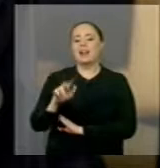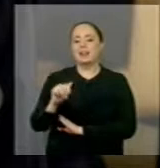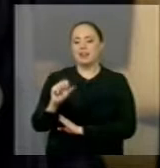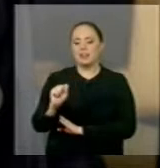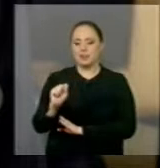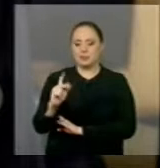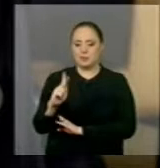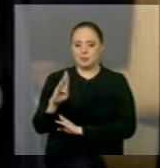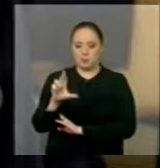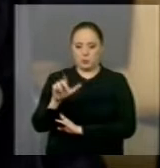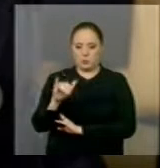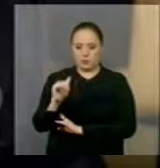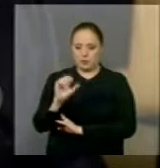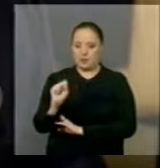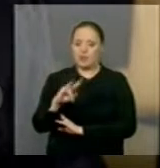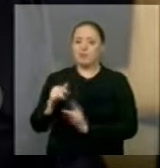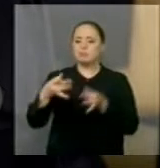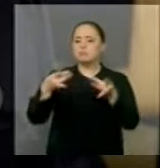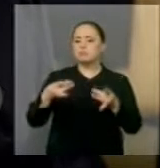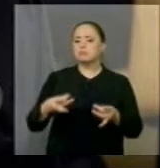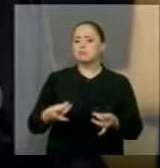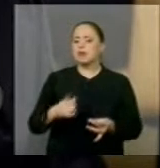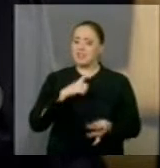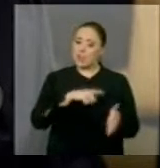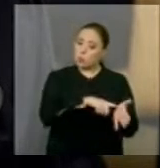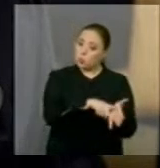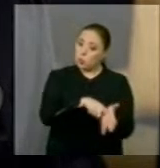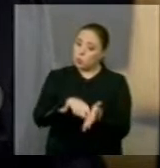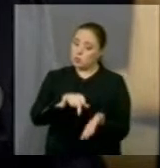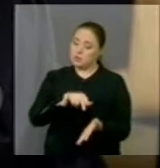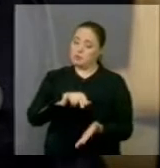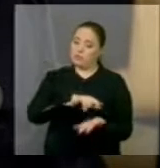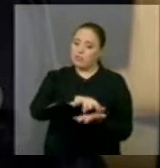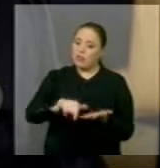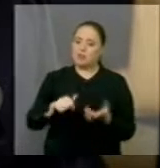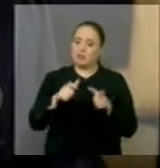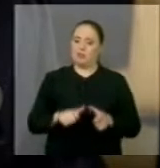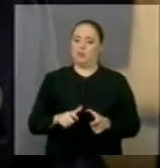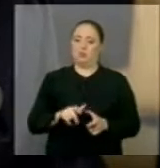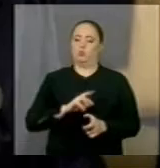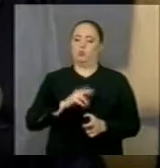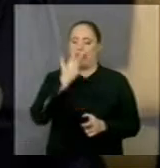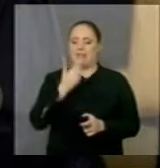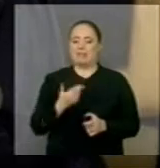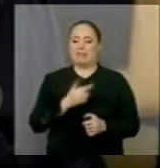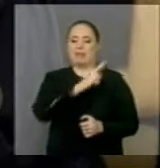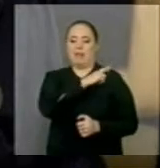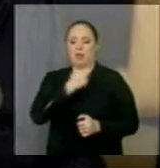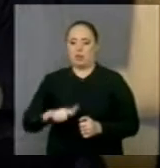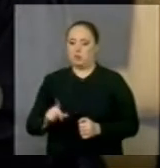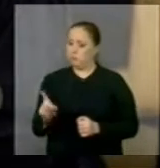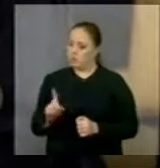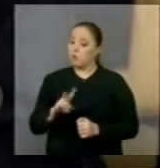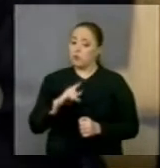serão definidas através de consulta a vários órgãos públicos. Então, não se dá também de modo irresponsável a todo um trabalho